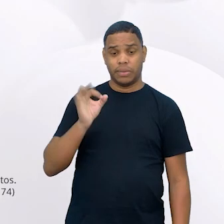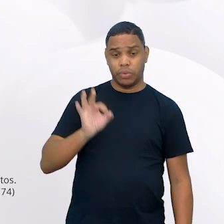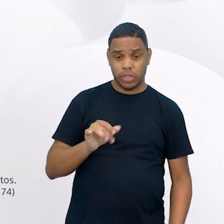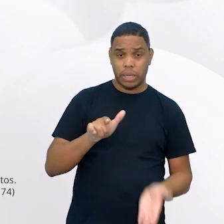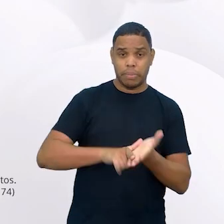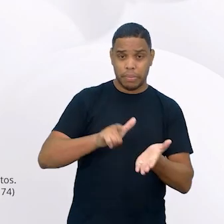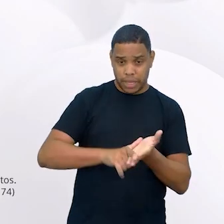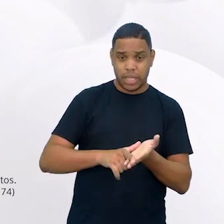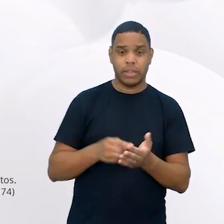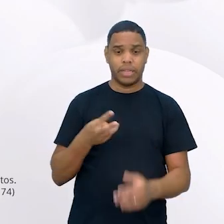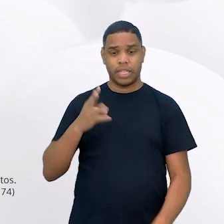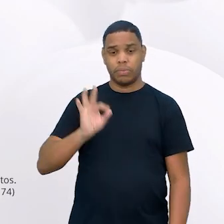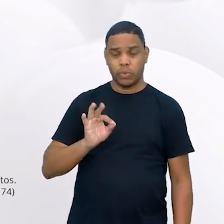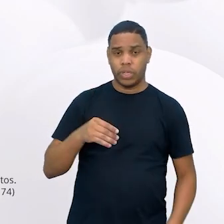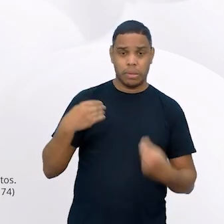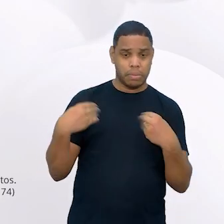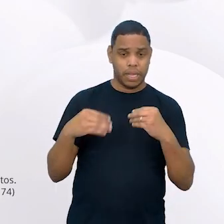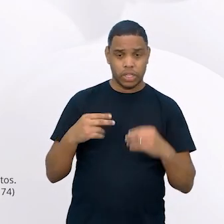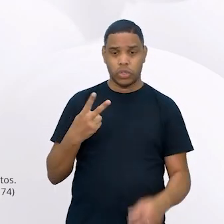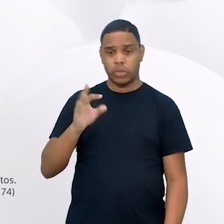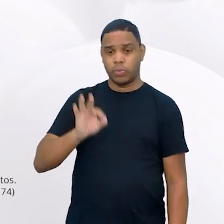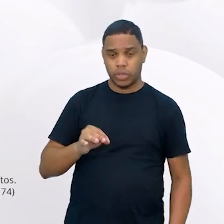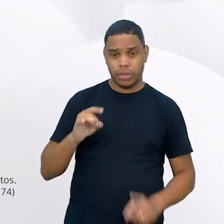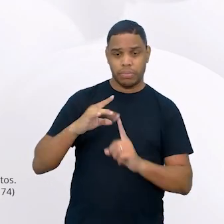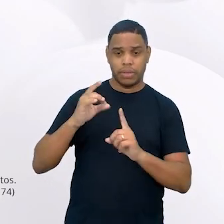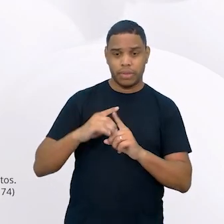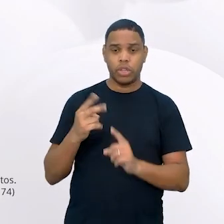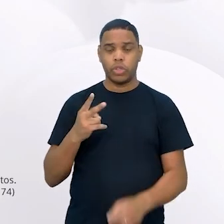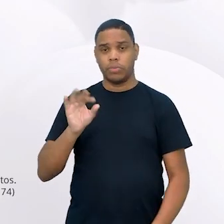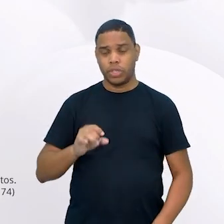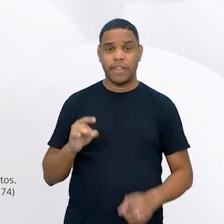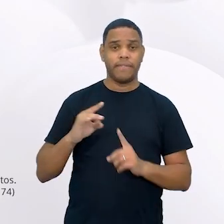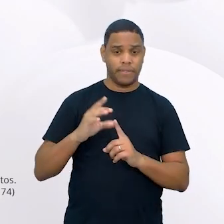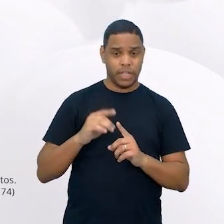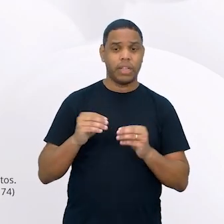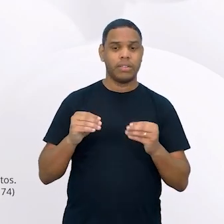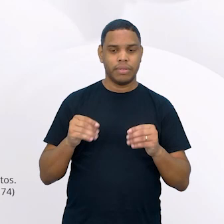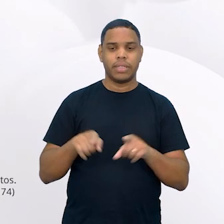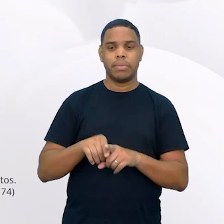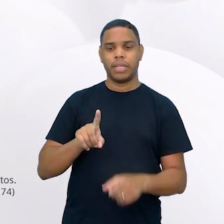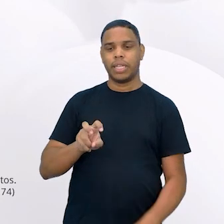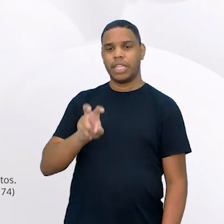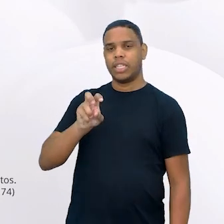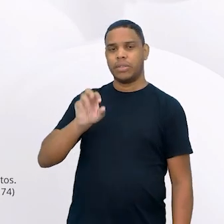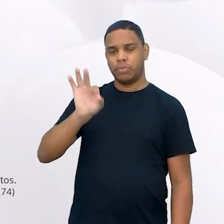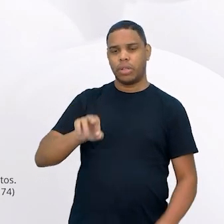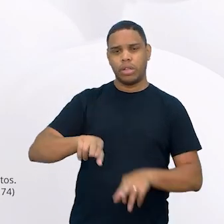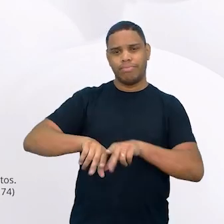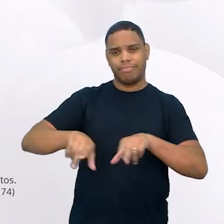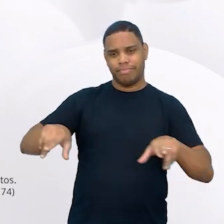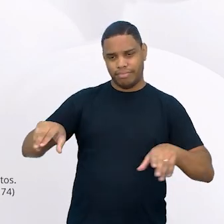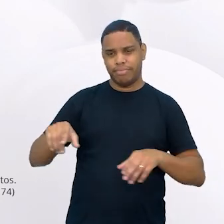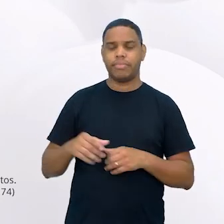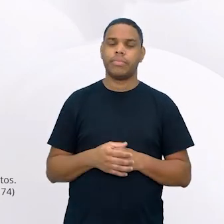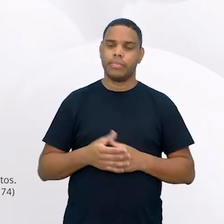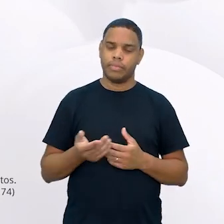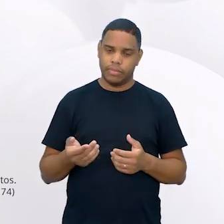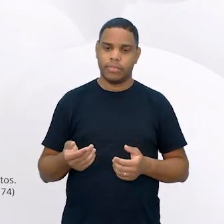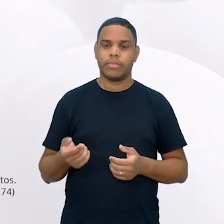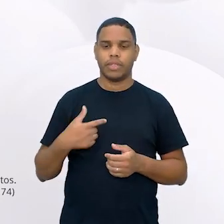papel ou papelão, 3% plástico, 2% metal, 2% vidro e 15% outros, onde se encaixam